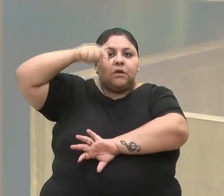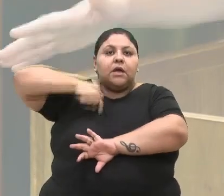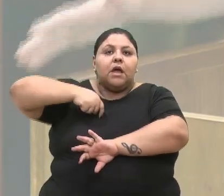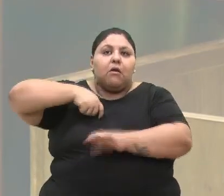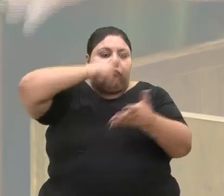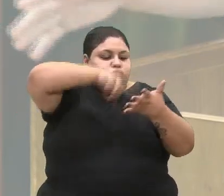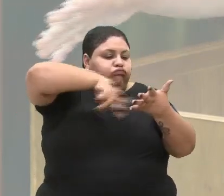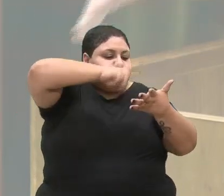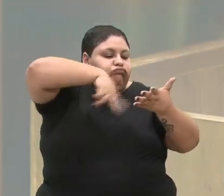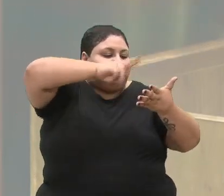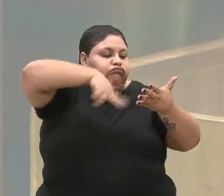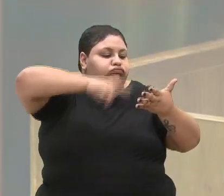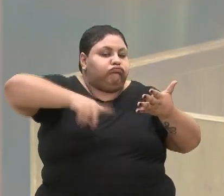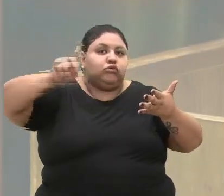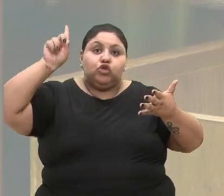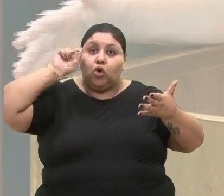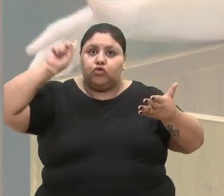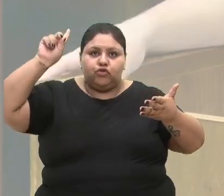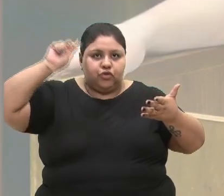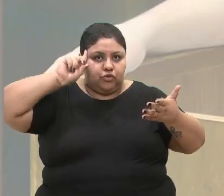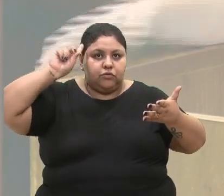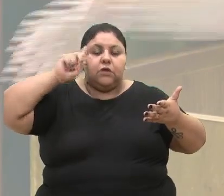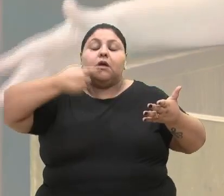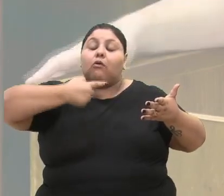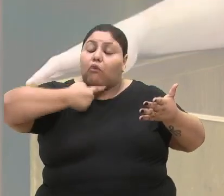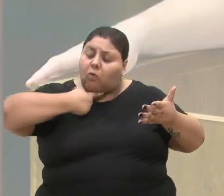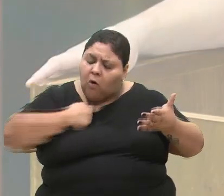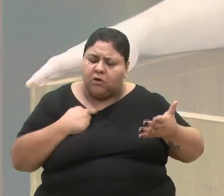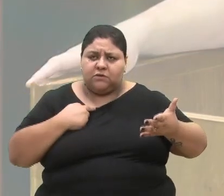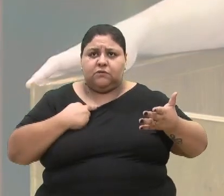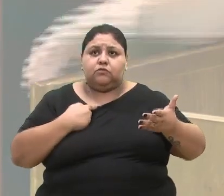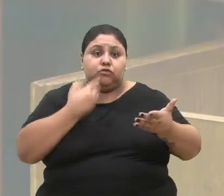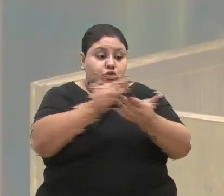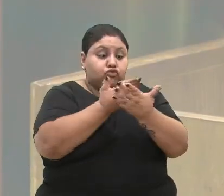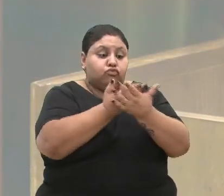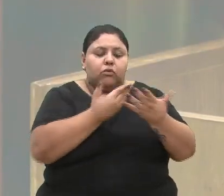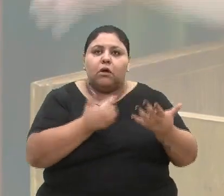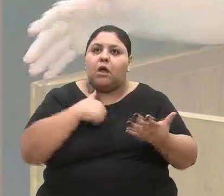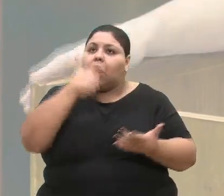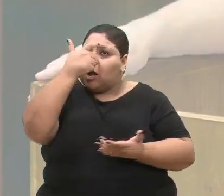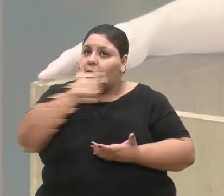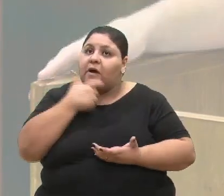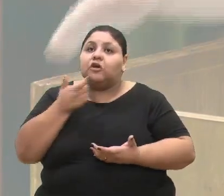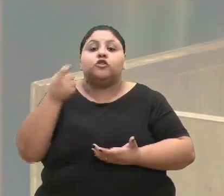eu leio todos os dias. Eu gosto disso, eu gosto de estudar. E eu acho que a gente